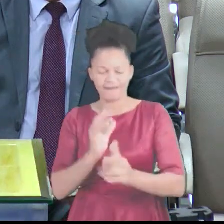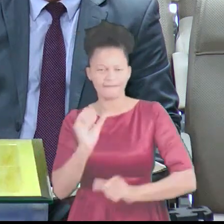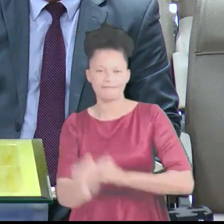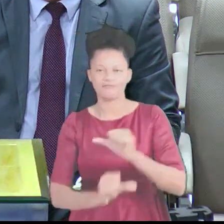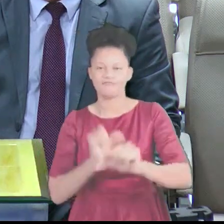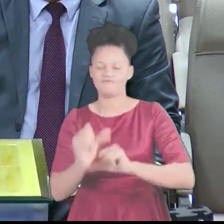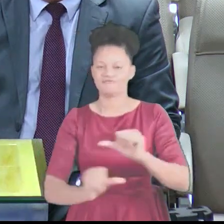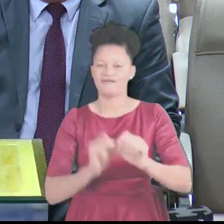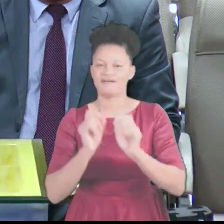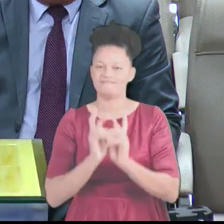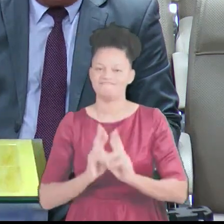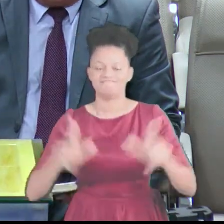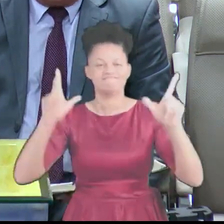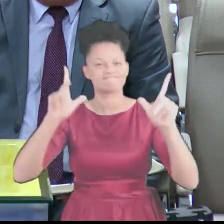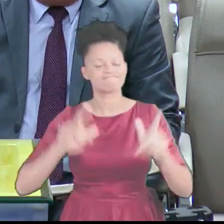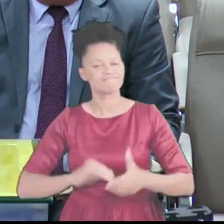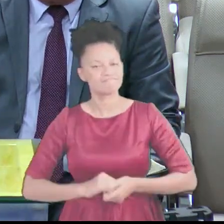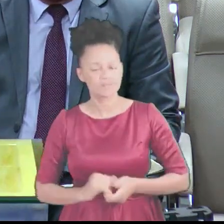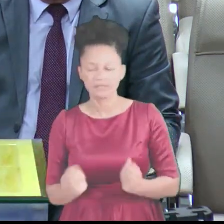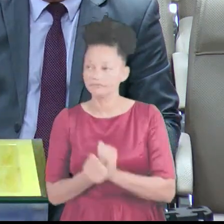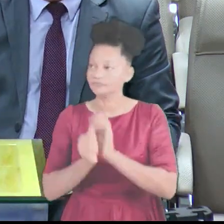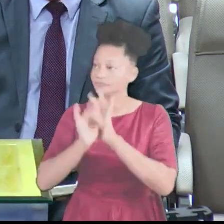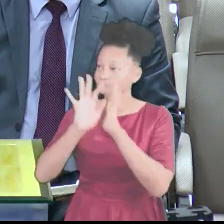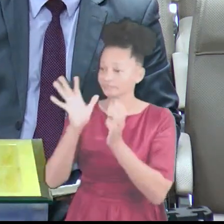Glória a Jesus.